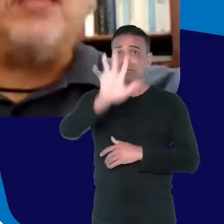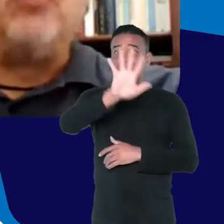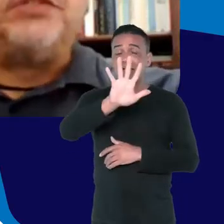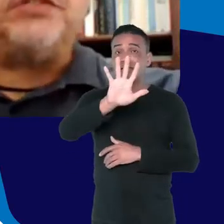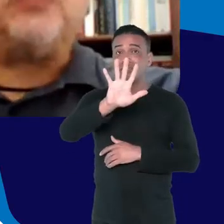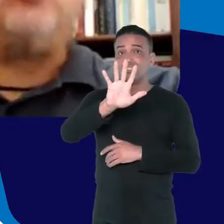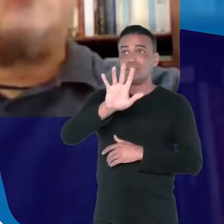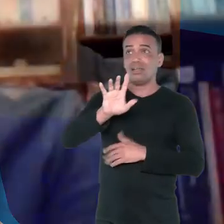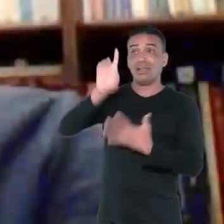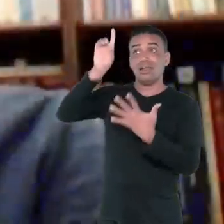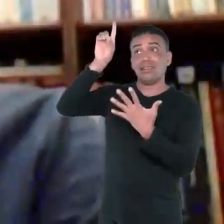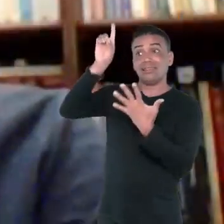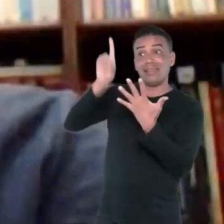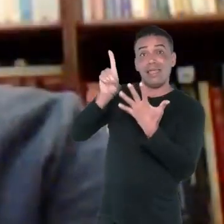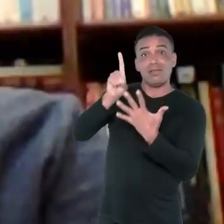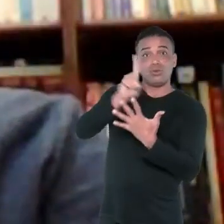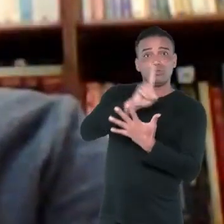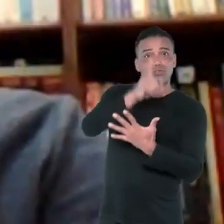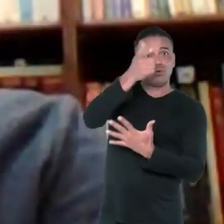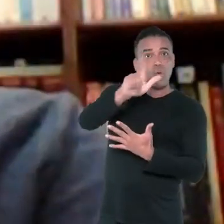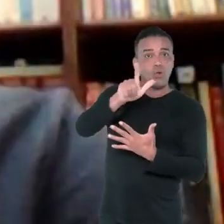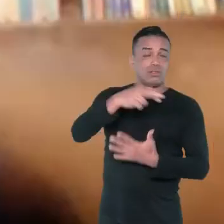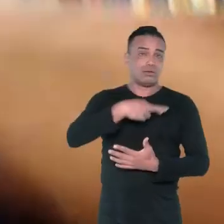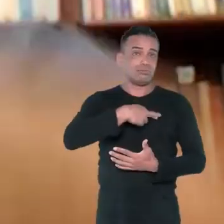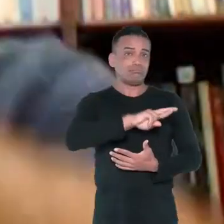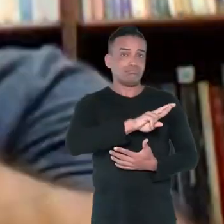a deuses de outras religiões.